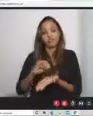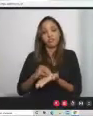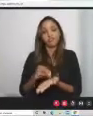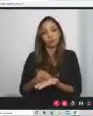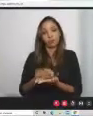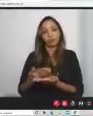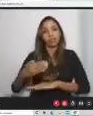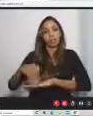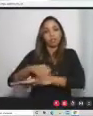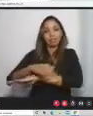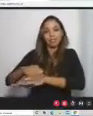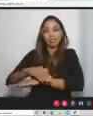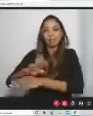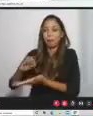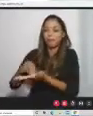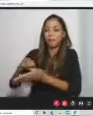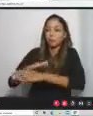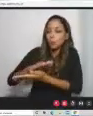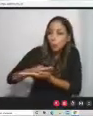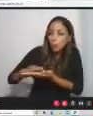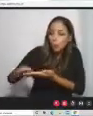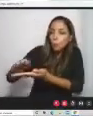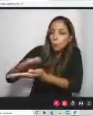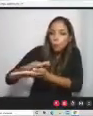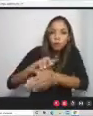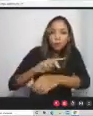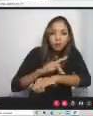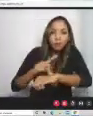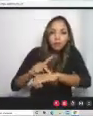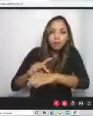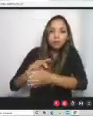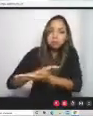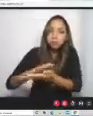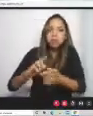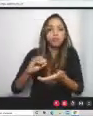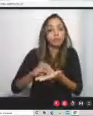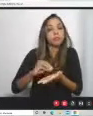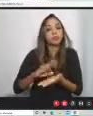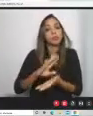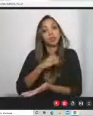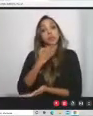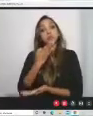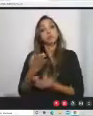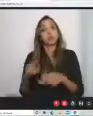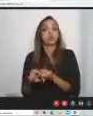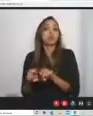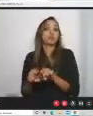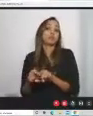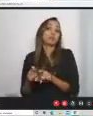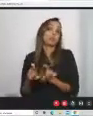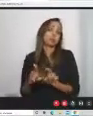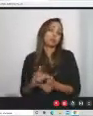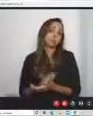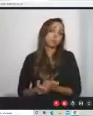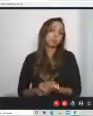ruas daquele bairro. Solicitamos algumas já também, onde já foi visualizado, já